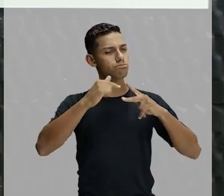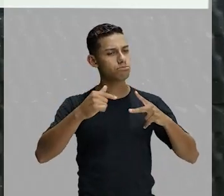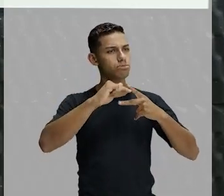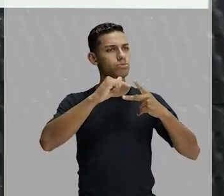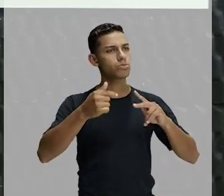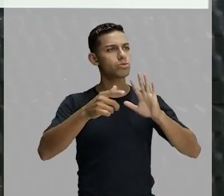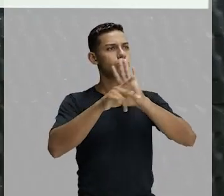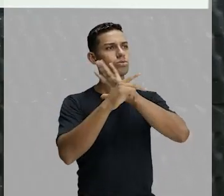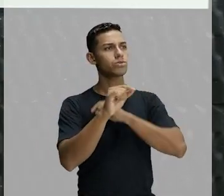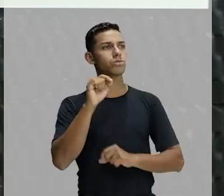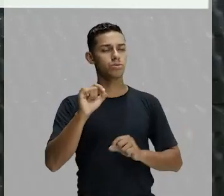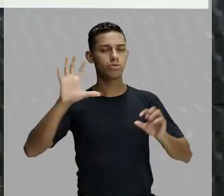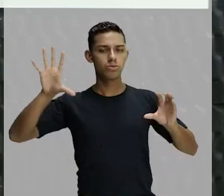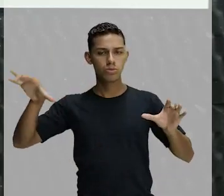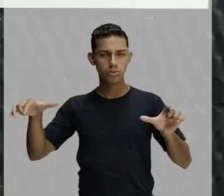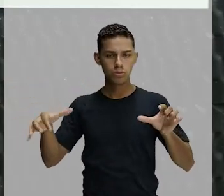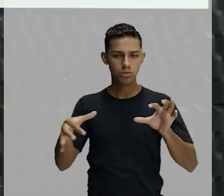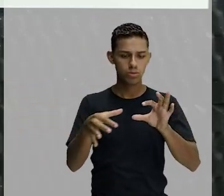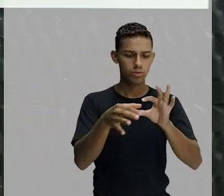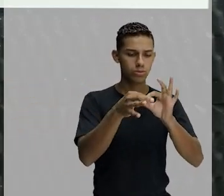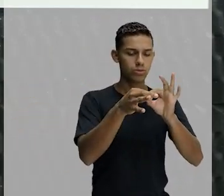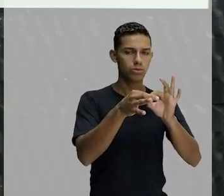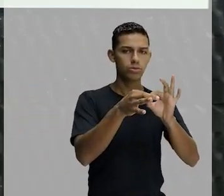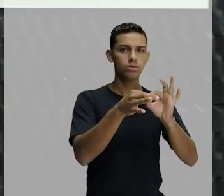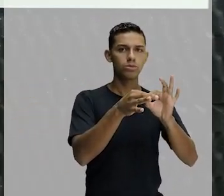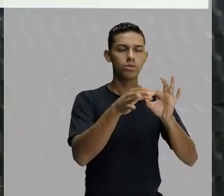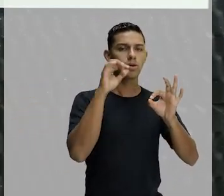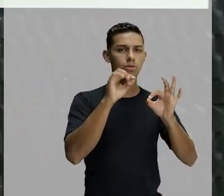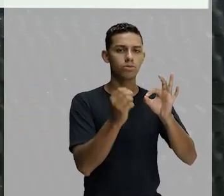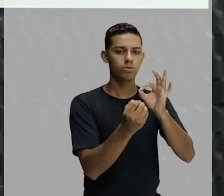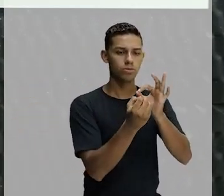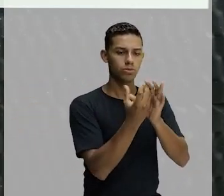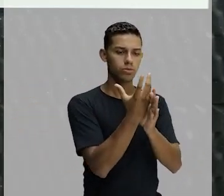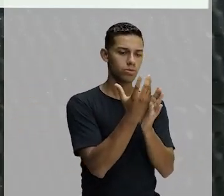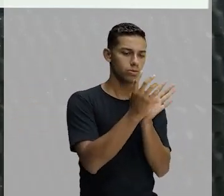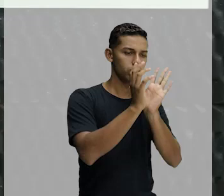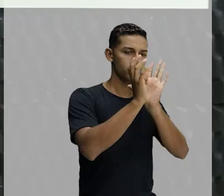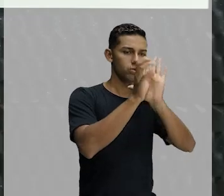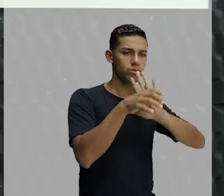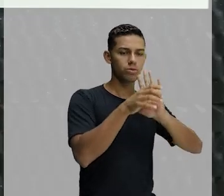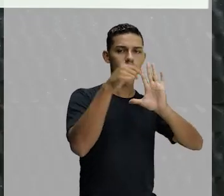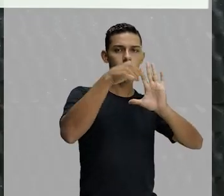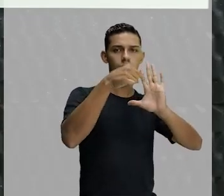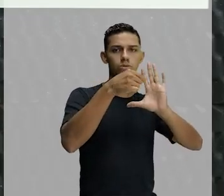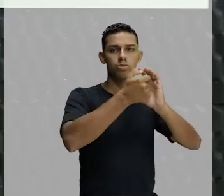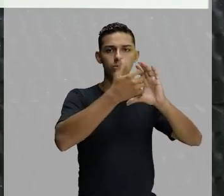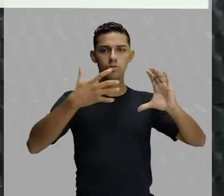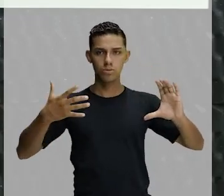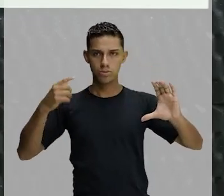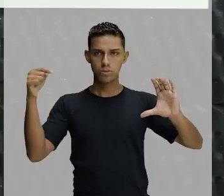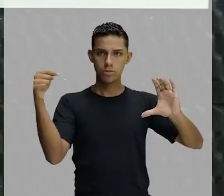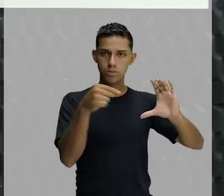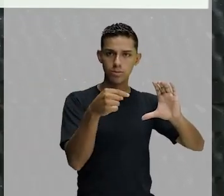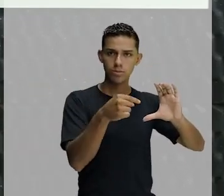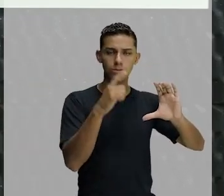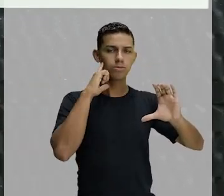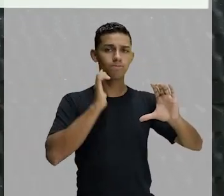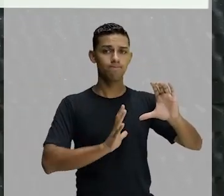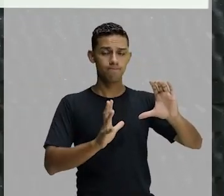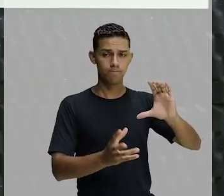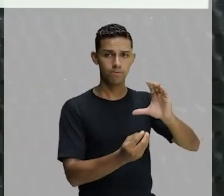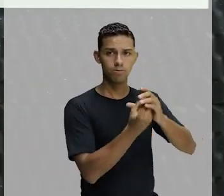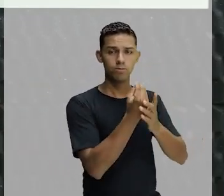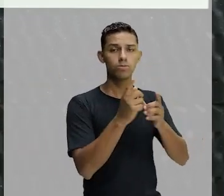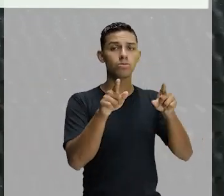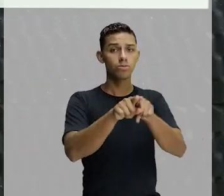dos genitores, eles se juntam, né? E aí eles vão codificar a característica. E na hora que se vai formar os